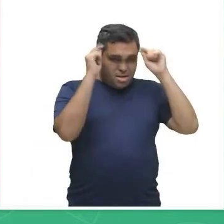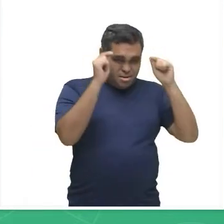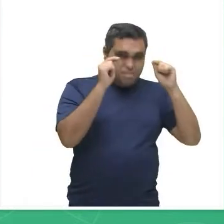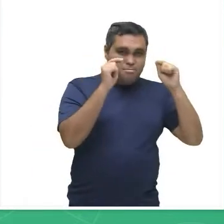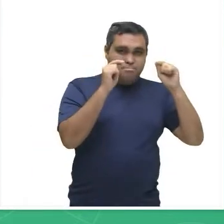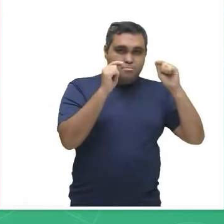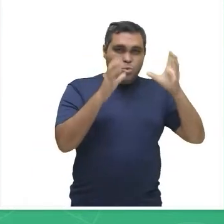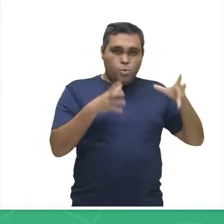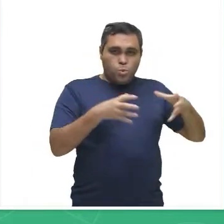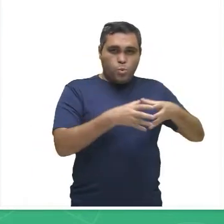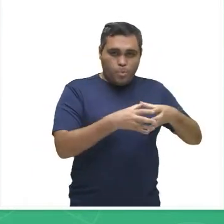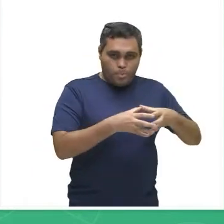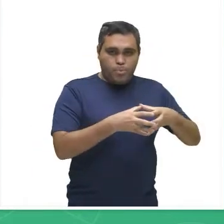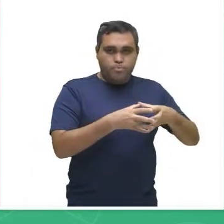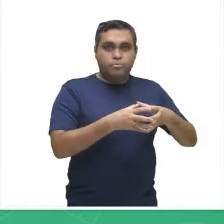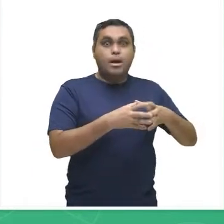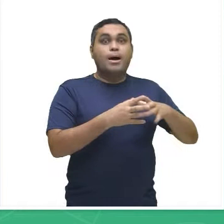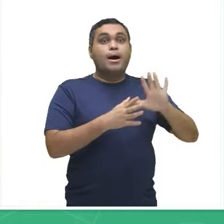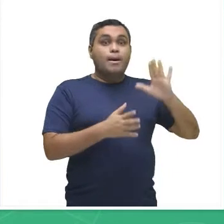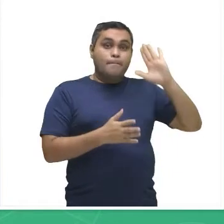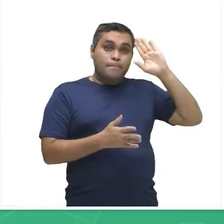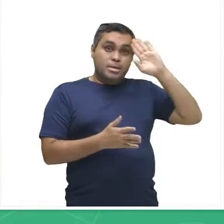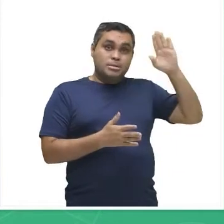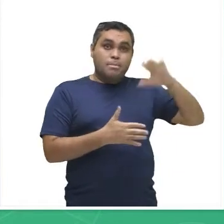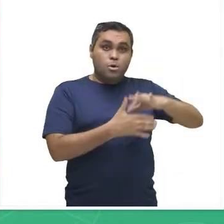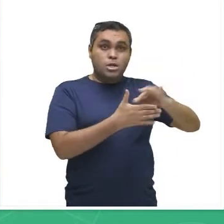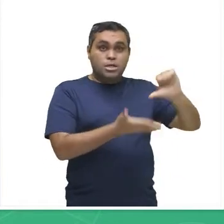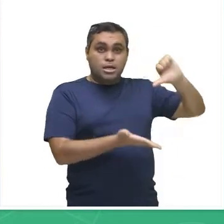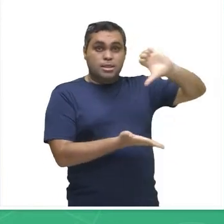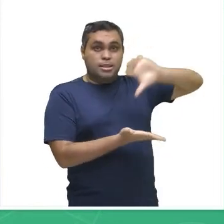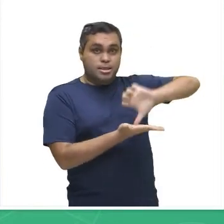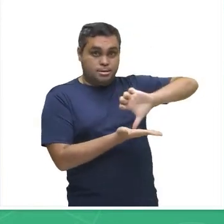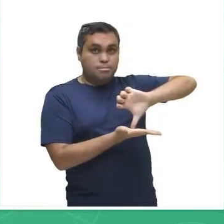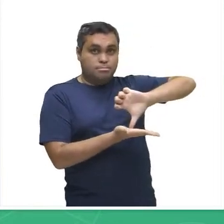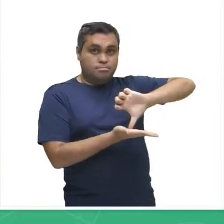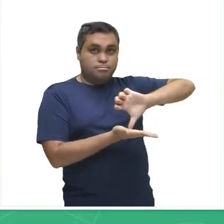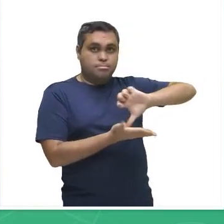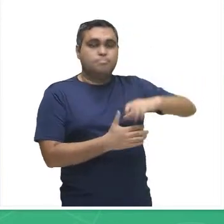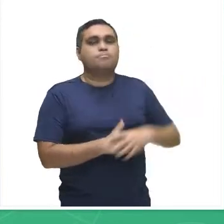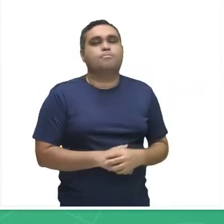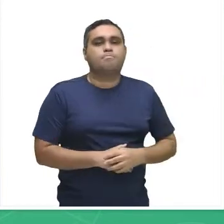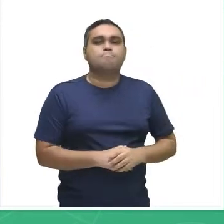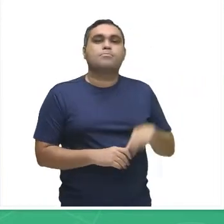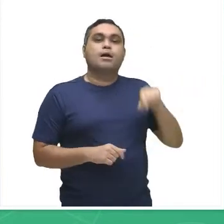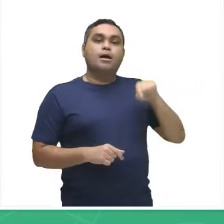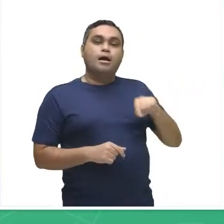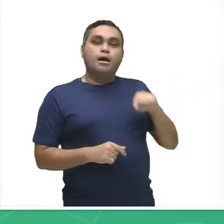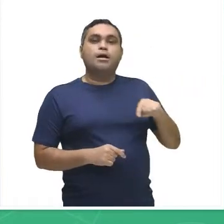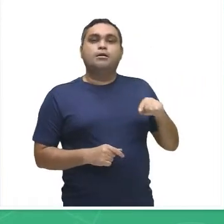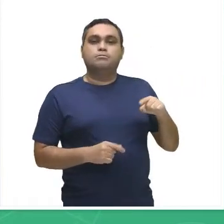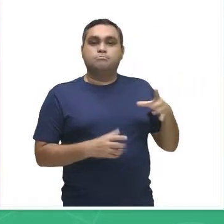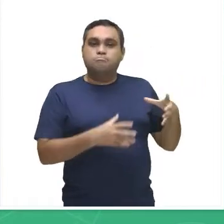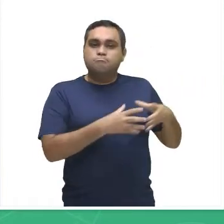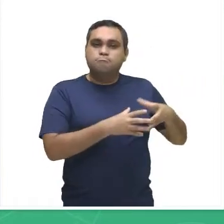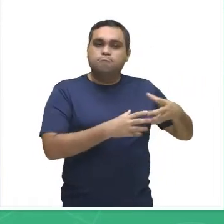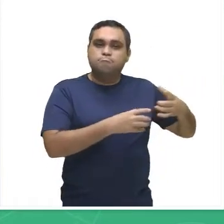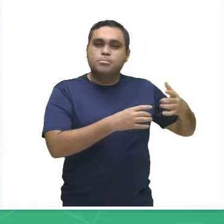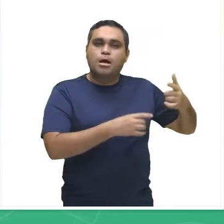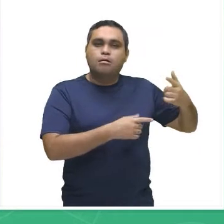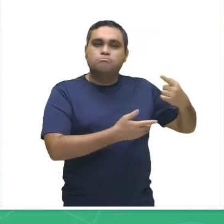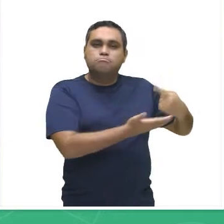de Atenas. E a gente vai ter também aqui a famosa Batalha de Termópilas. Essa Batalha